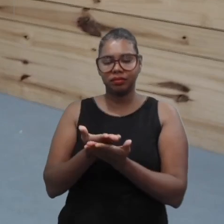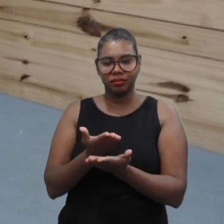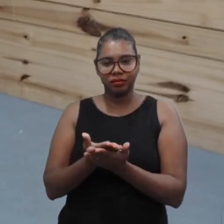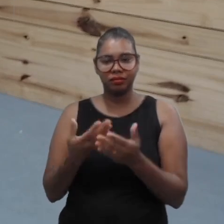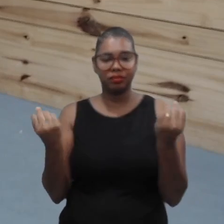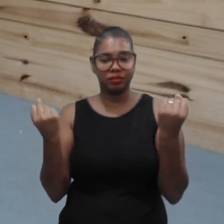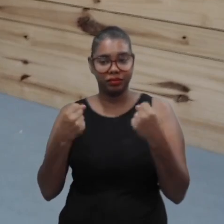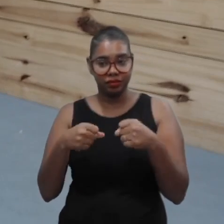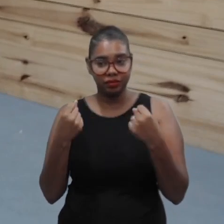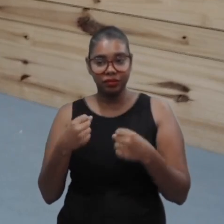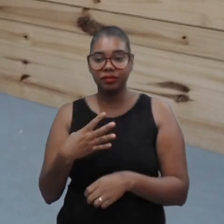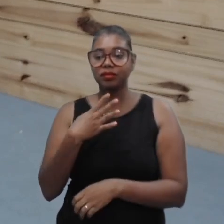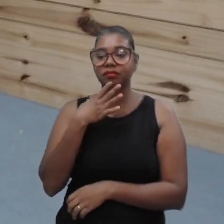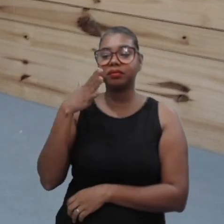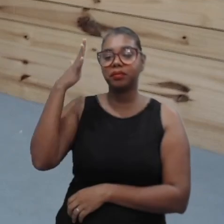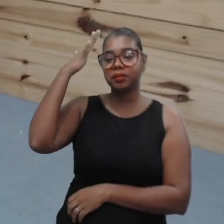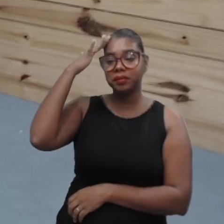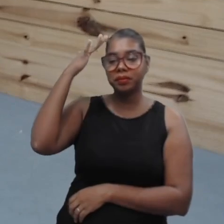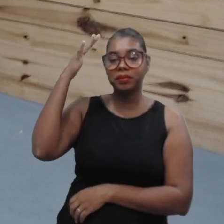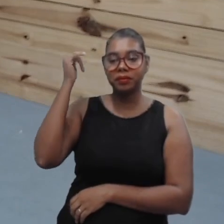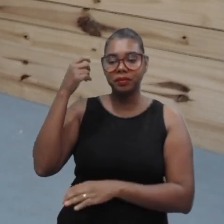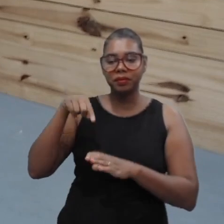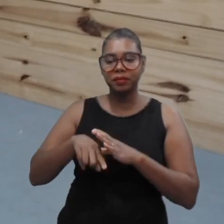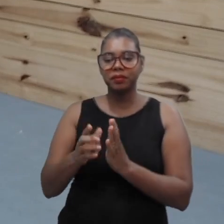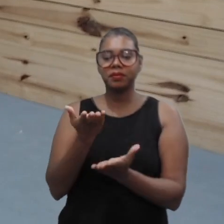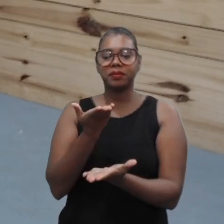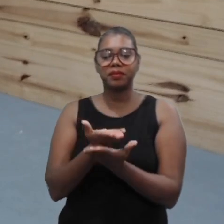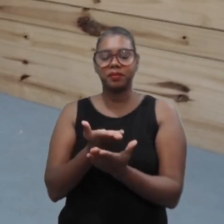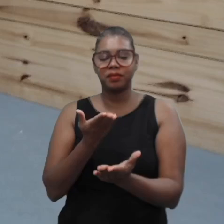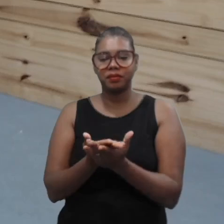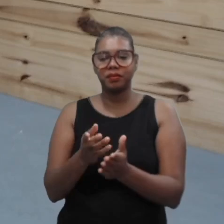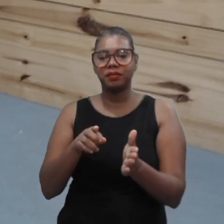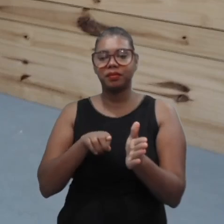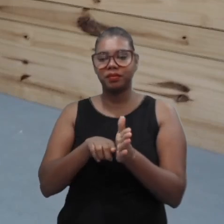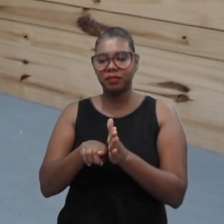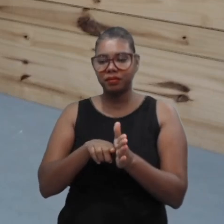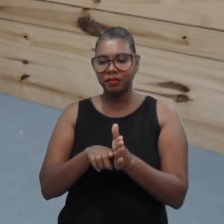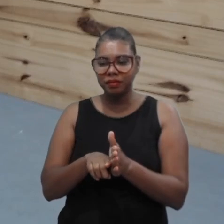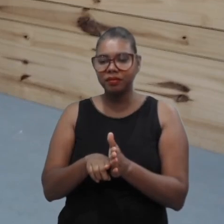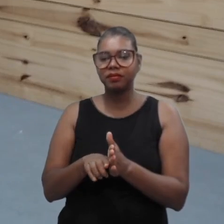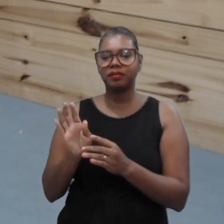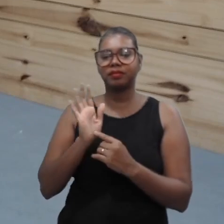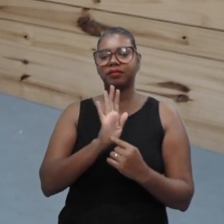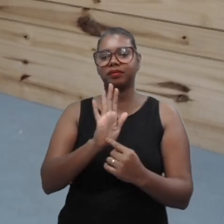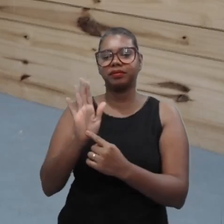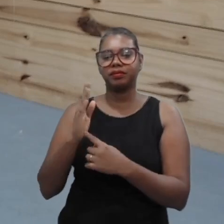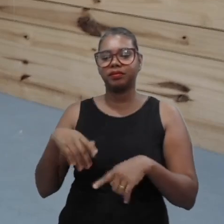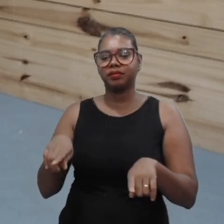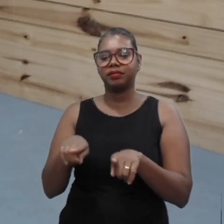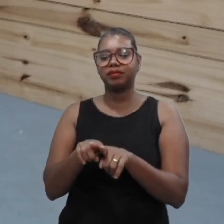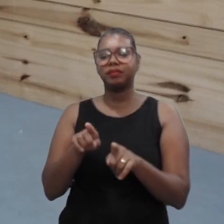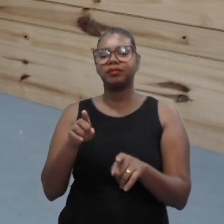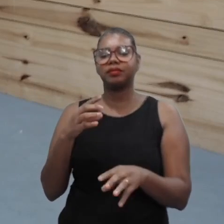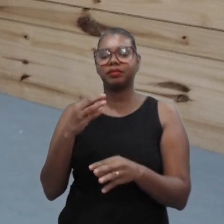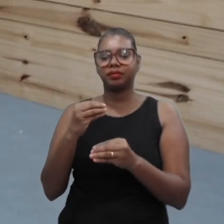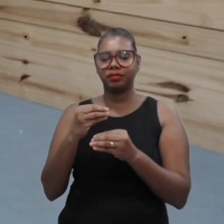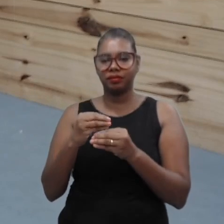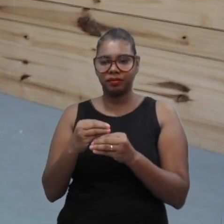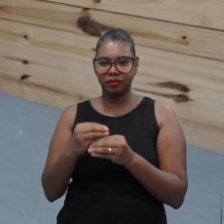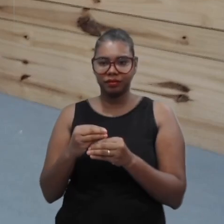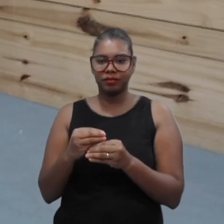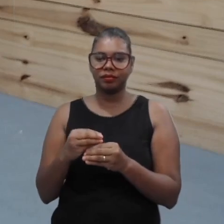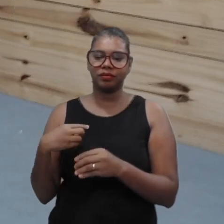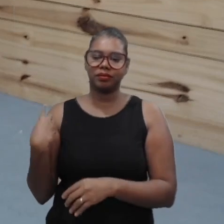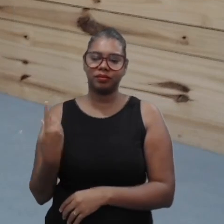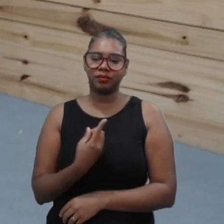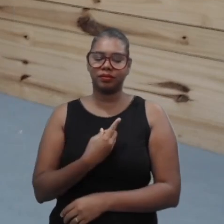gente precisa conhecer, buscar, estudar mais a respeito dessas demandas também que implicam na qualidade da